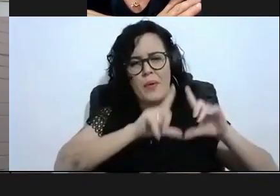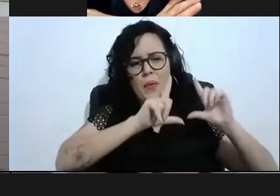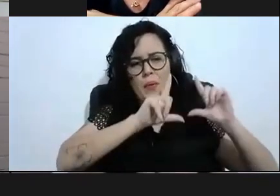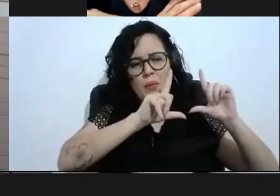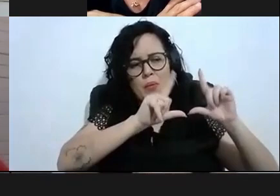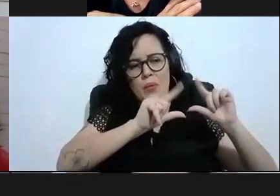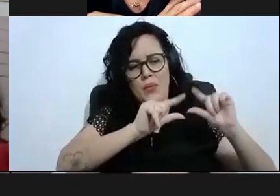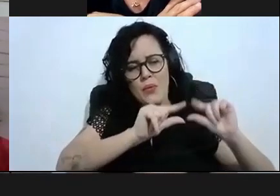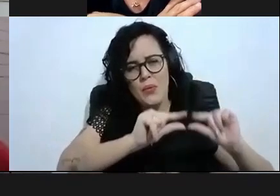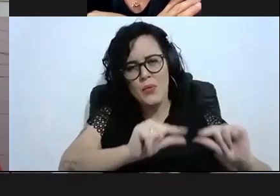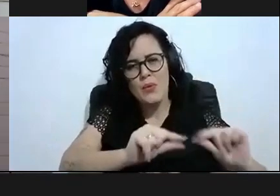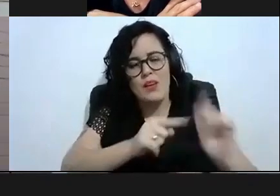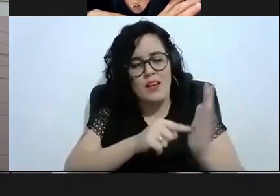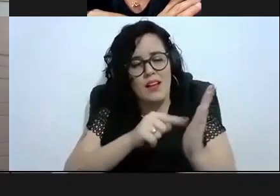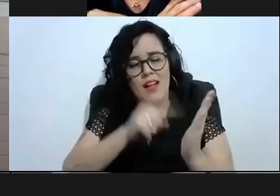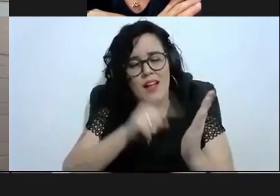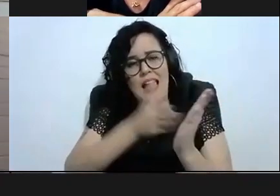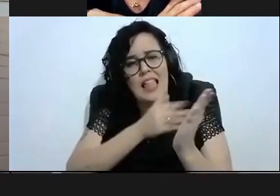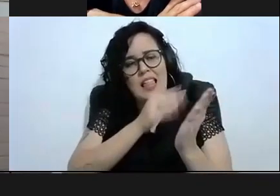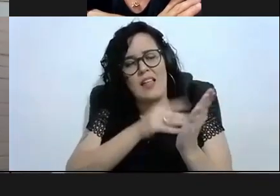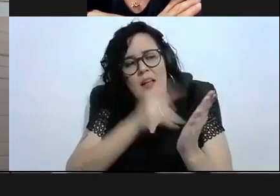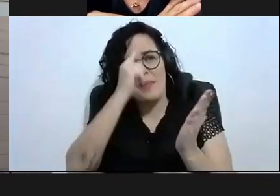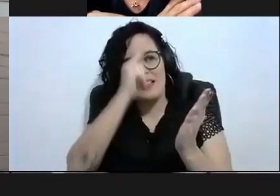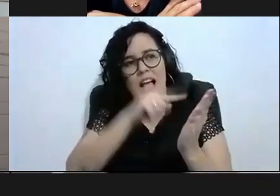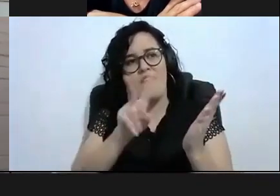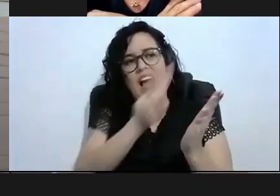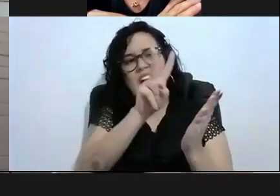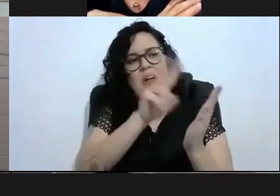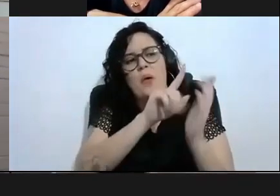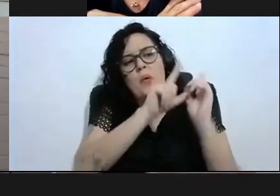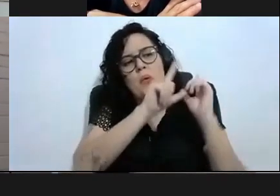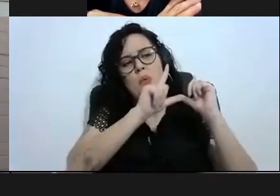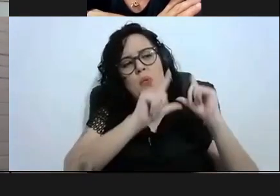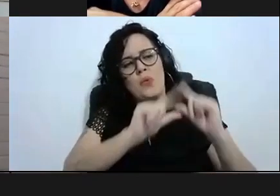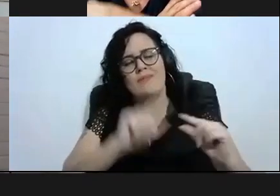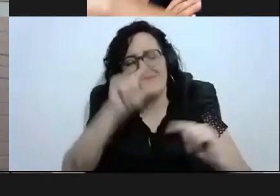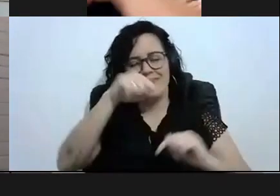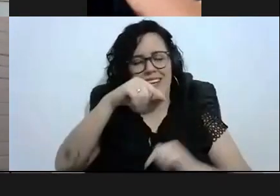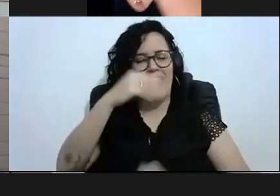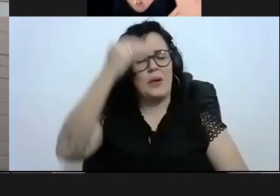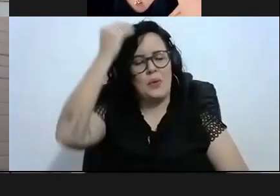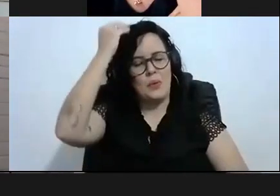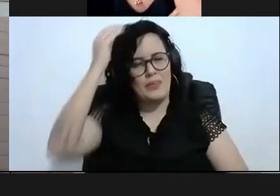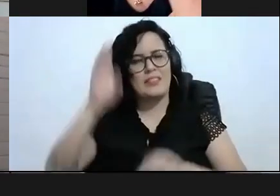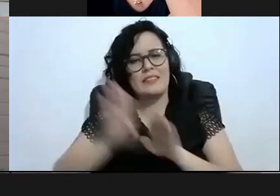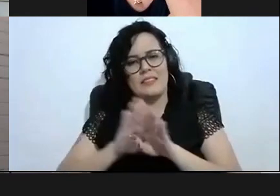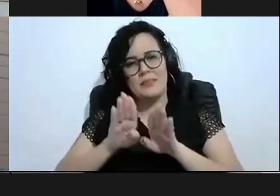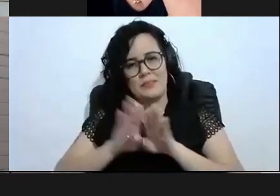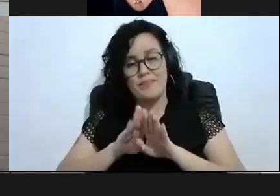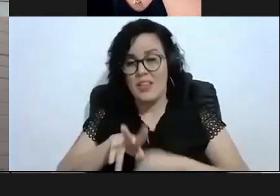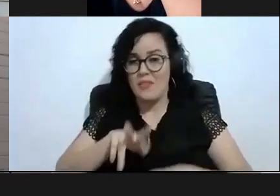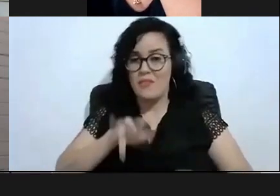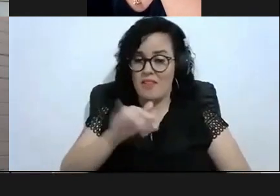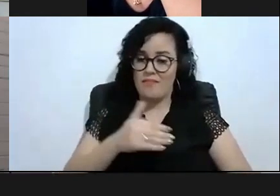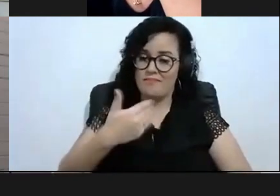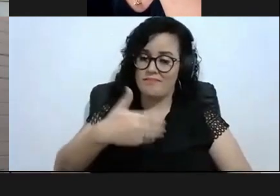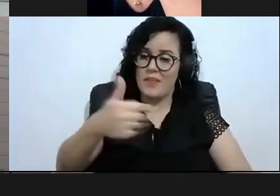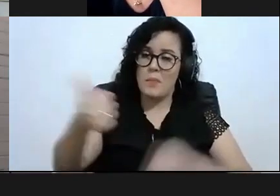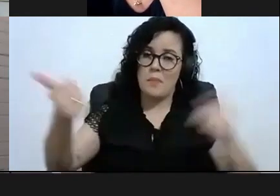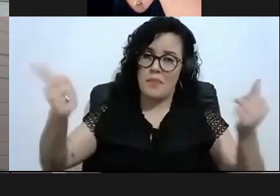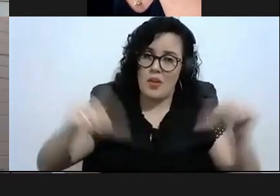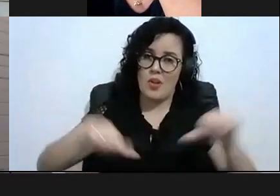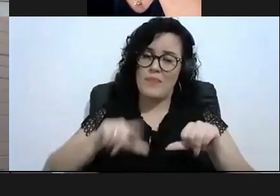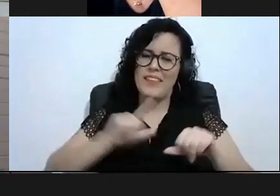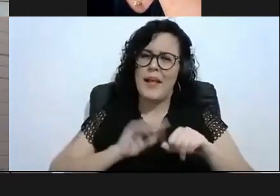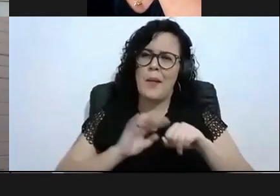objeto, né, valorizado na nossa cultura, né? Então, é daí para pior, né? A gente já tem toda essa questão da